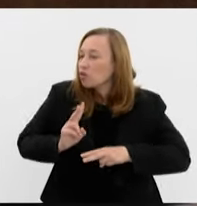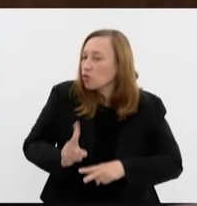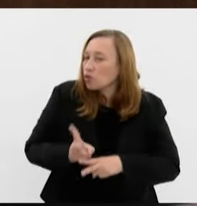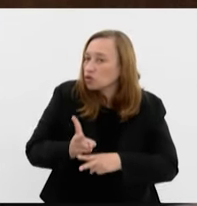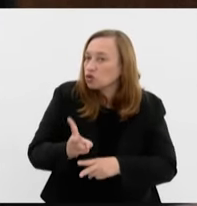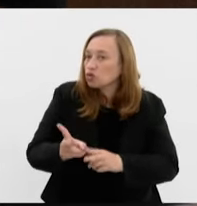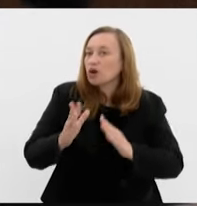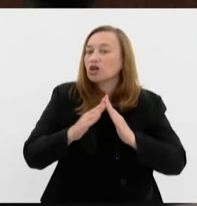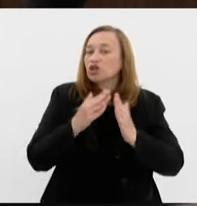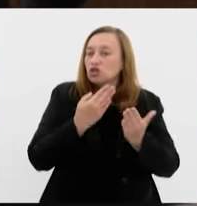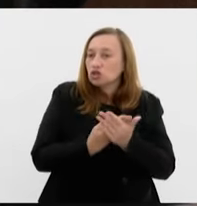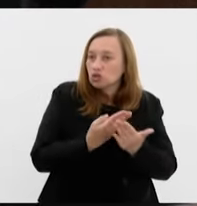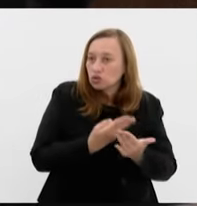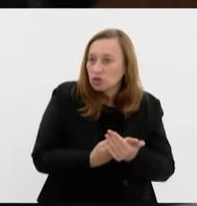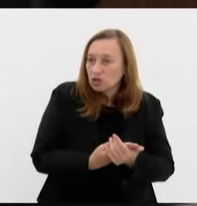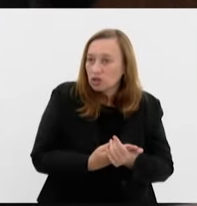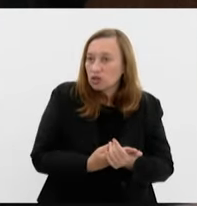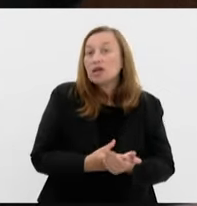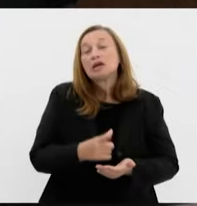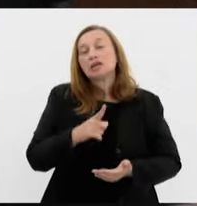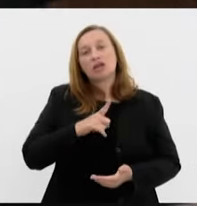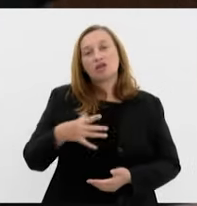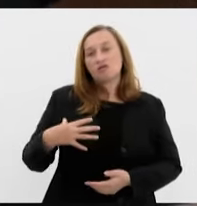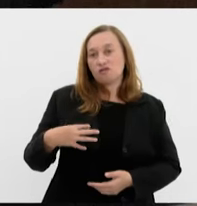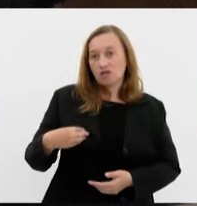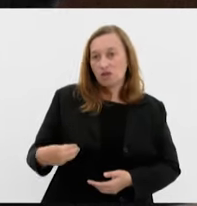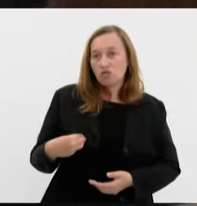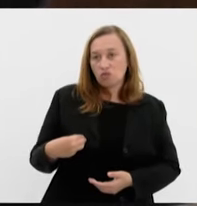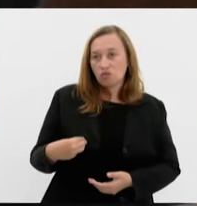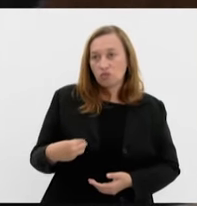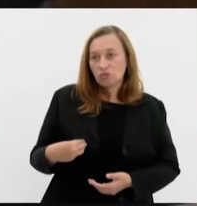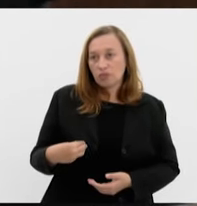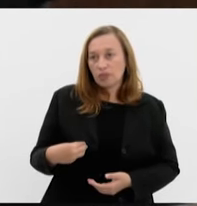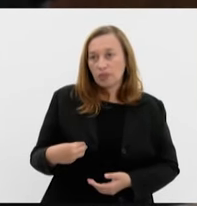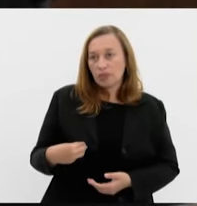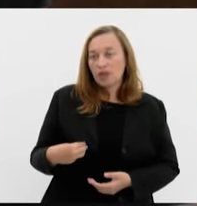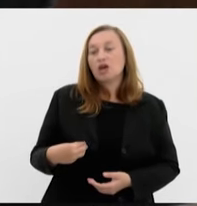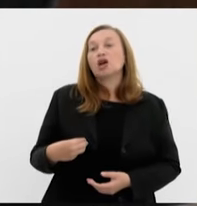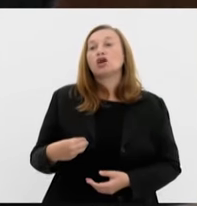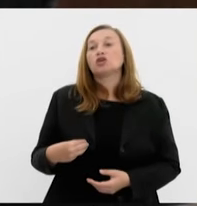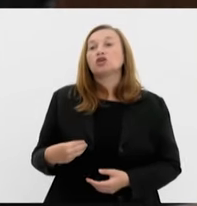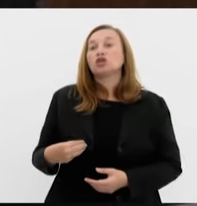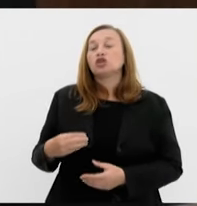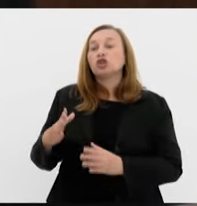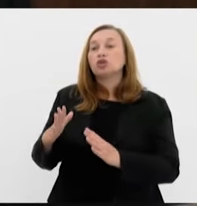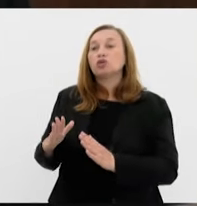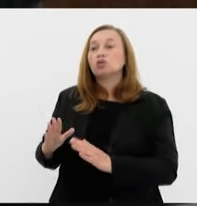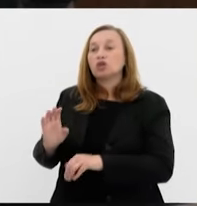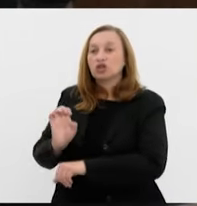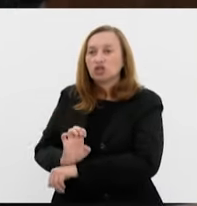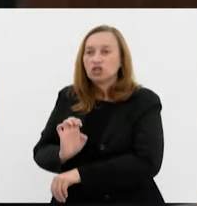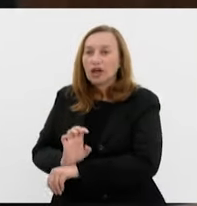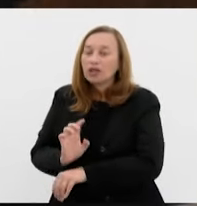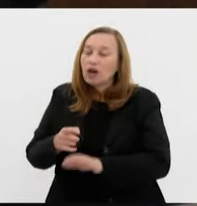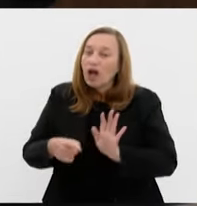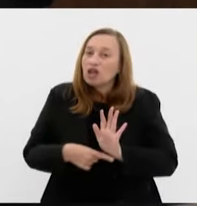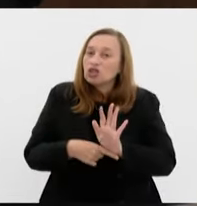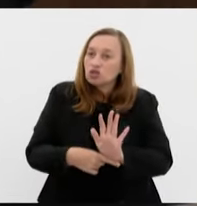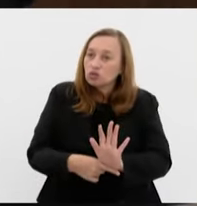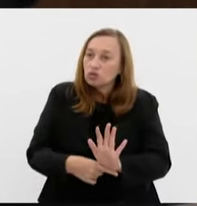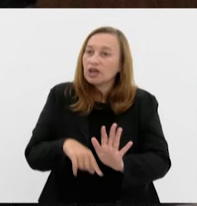permanecer estudando e tem filhos que o estado crie um espaço para que quando os pais